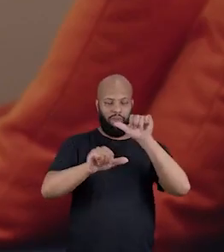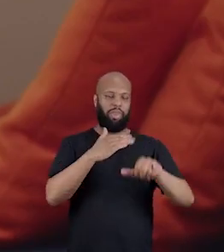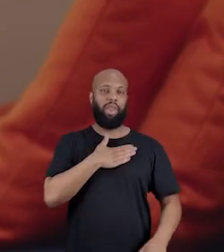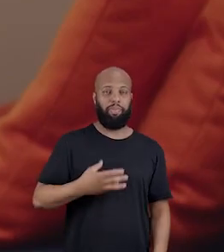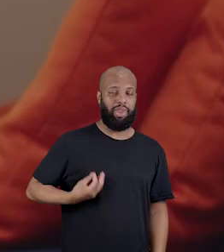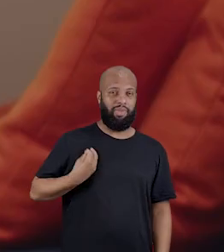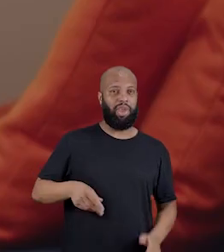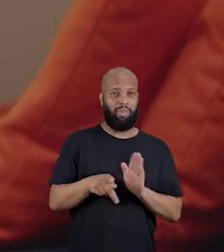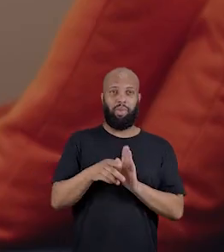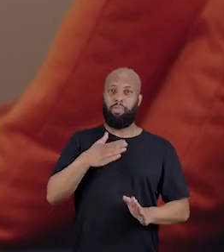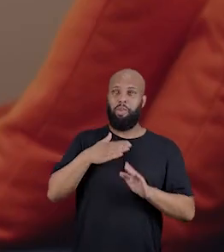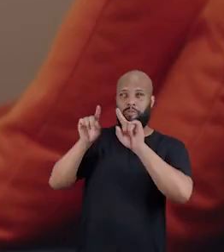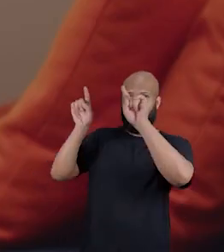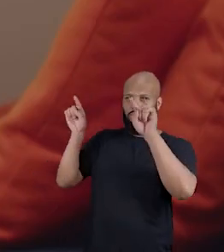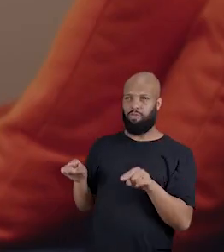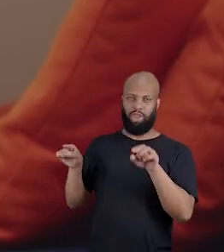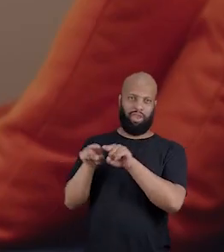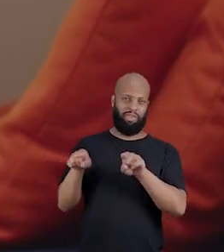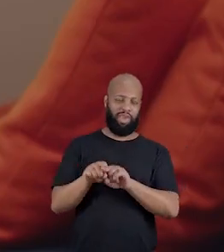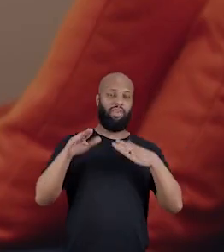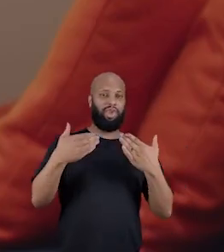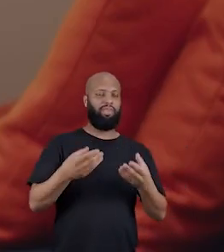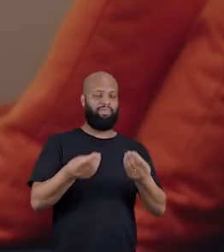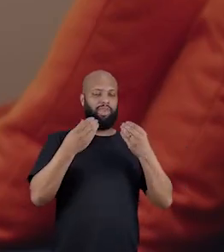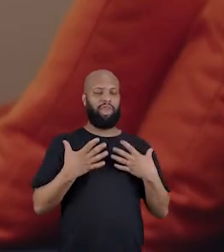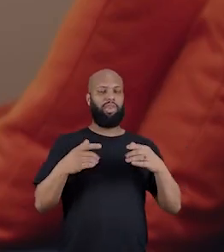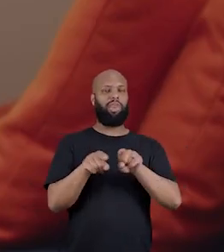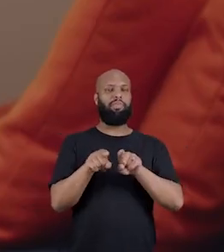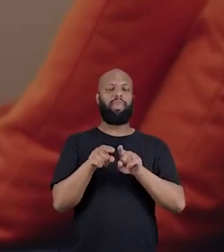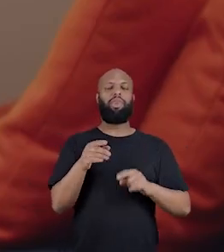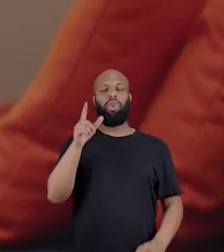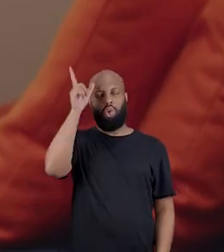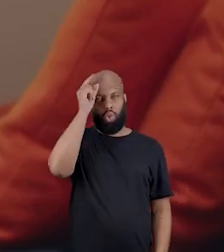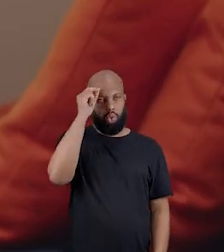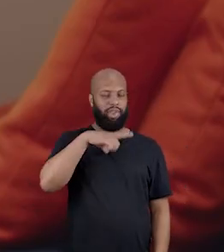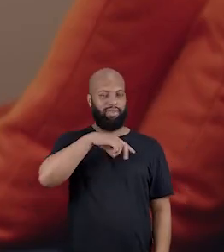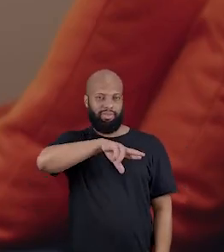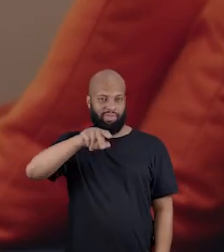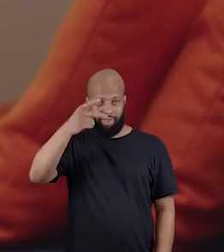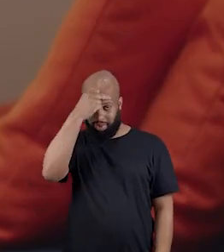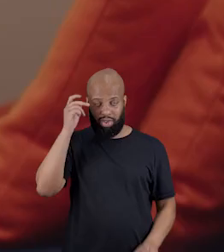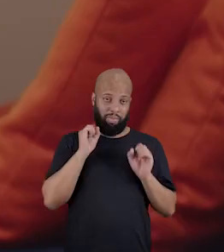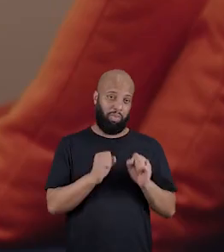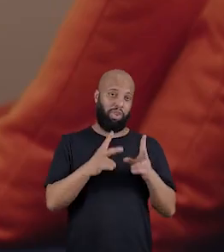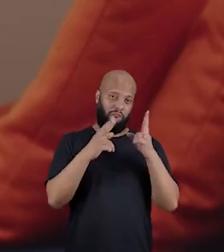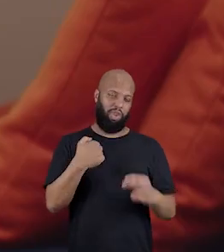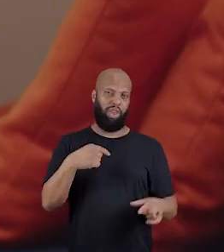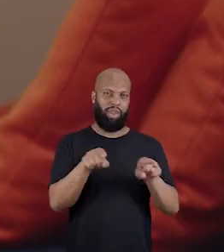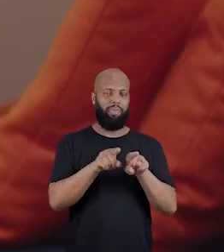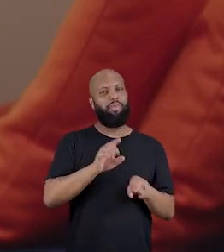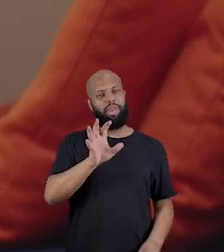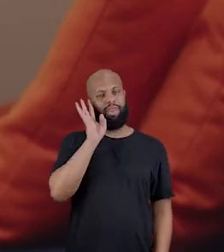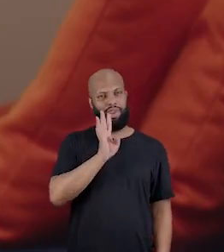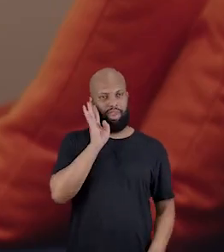Visualizar a roda mudou minha vida com meus liderados aqui, honestamente. E me deu um alívio de reconhecer que, nossa, várias pessoas também podem ser como